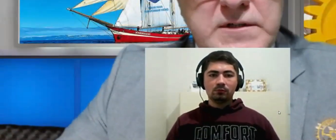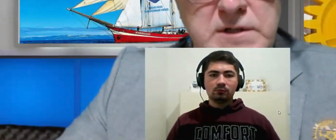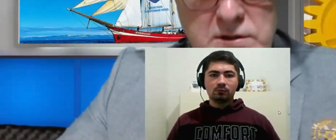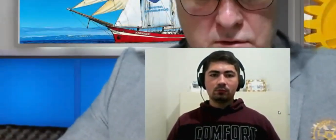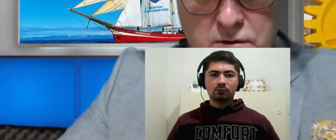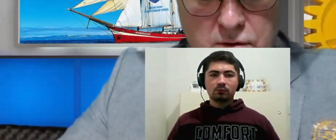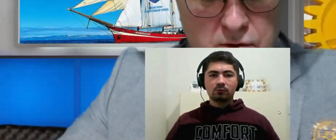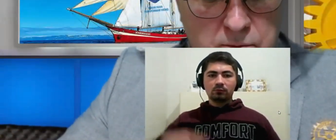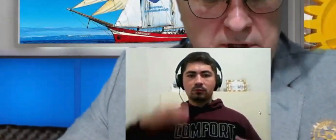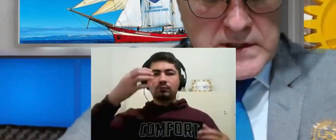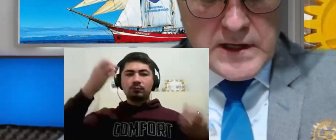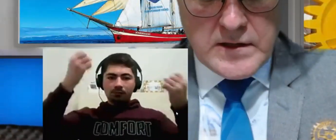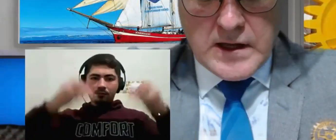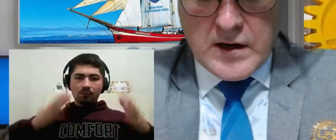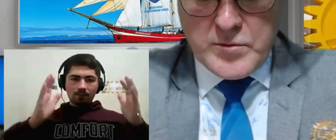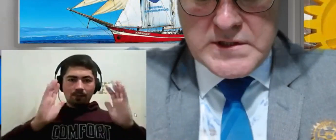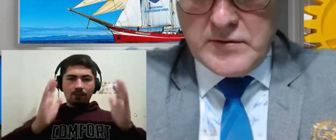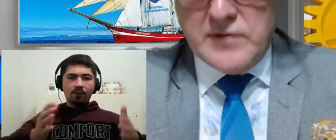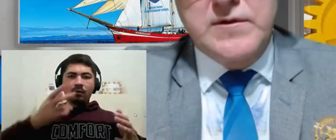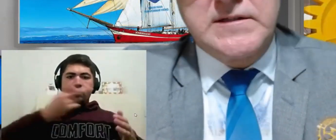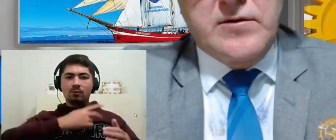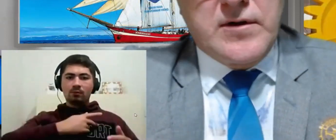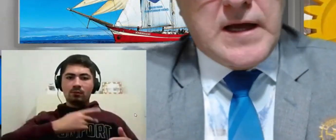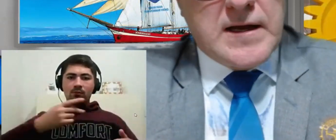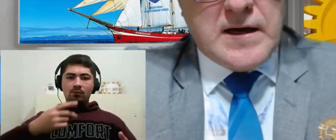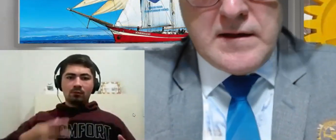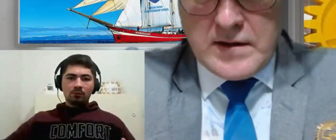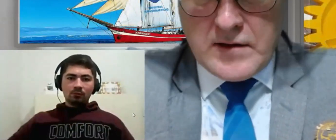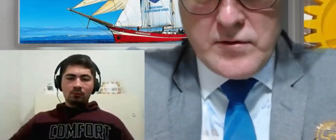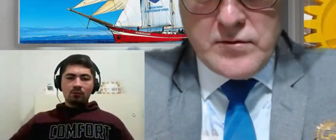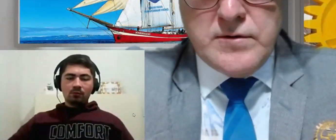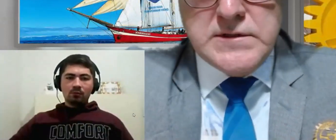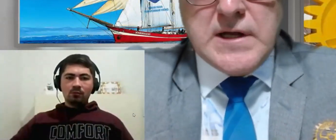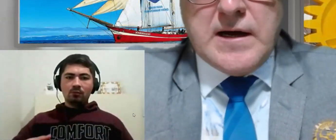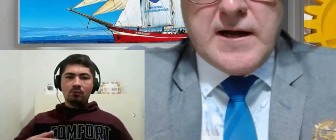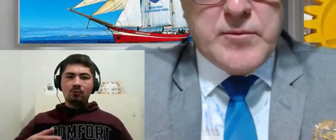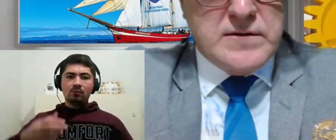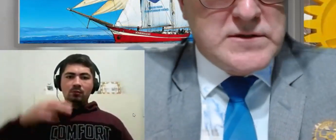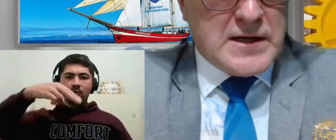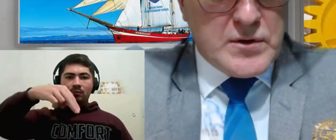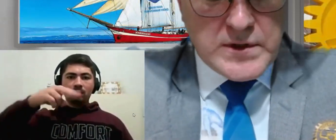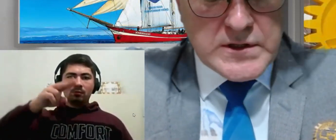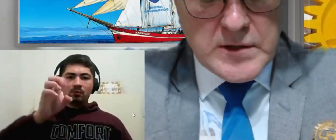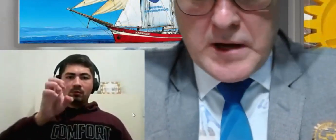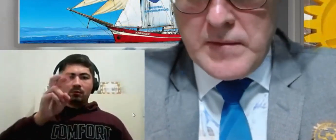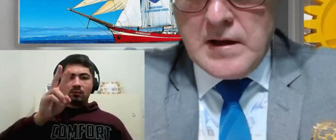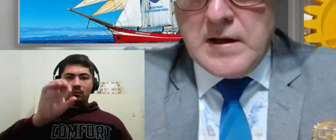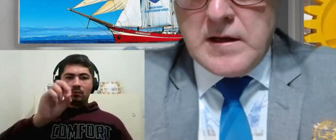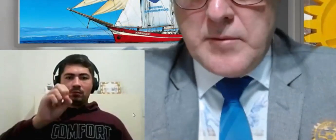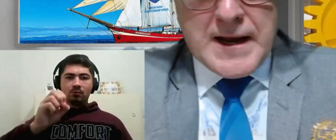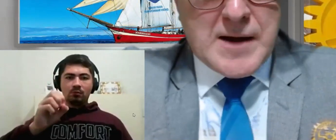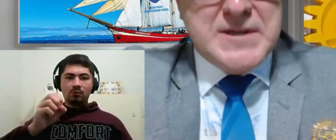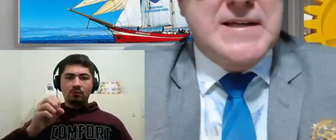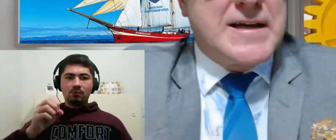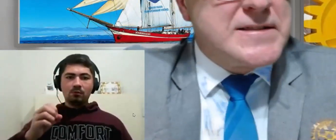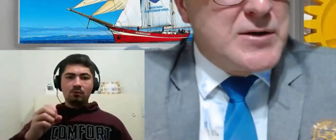Como já foi dito, o presidente da comissão da Fundação Rotária, Névio Úrio, está na capital do estado, em Curitiba,